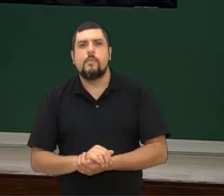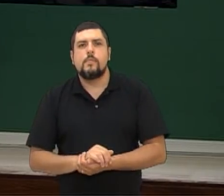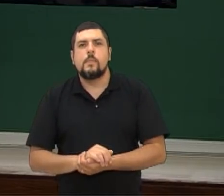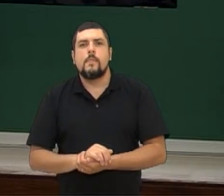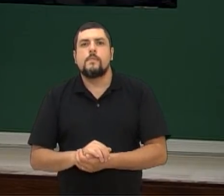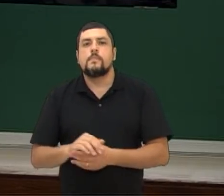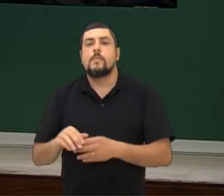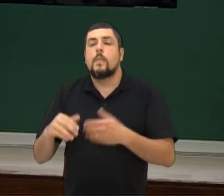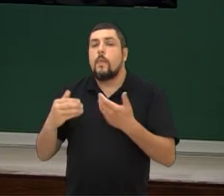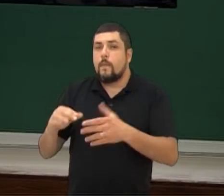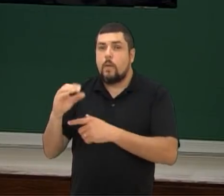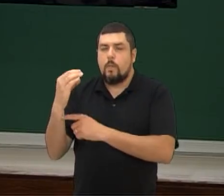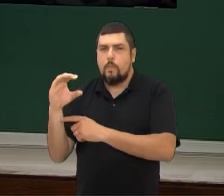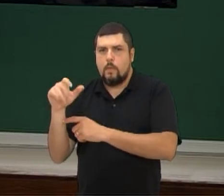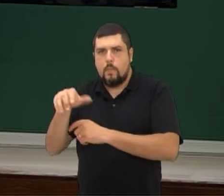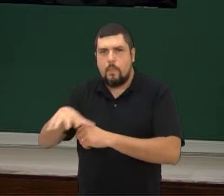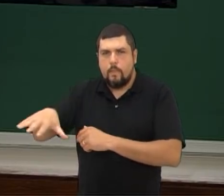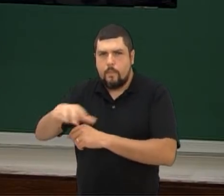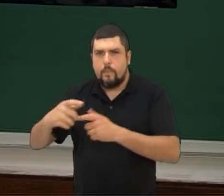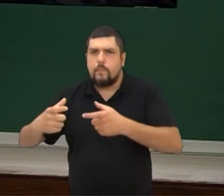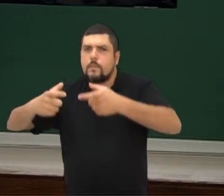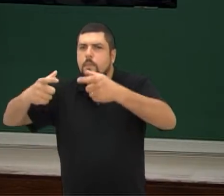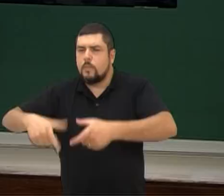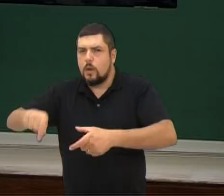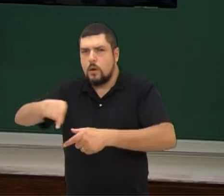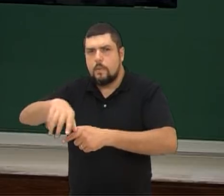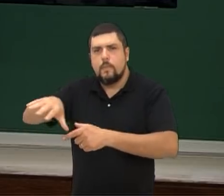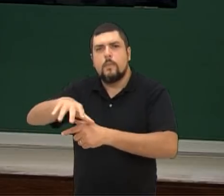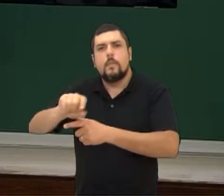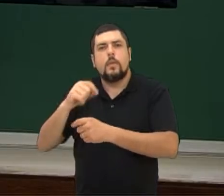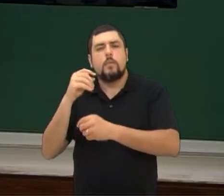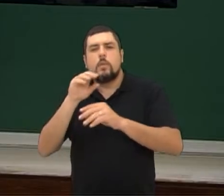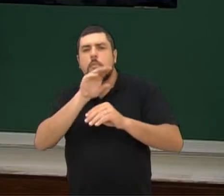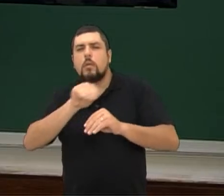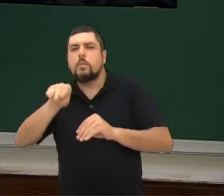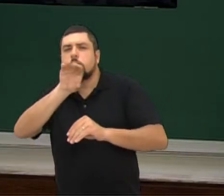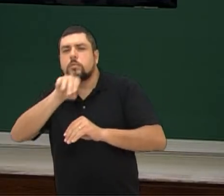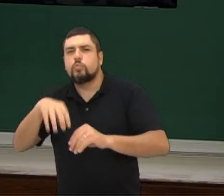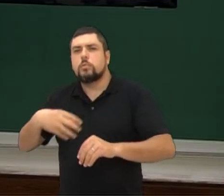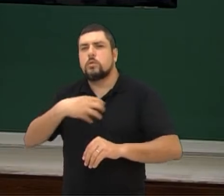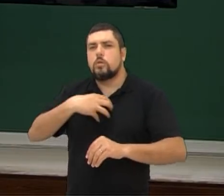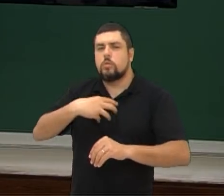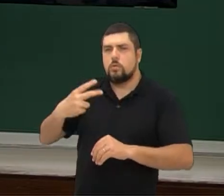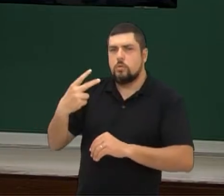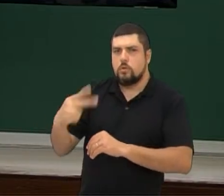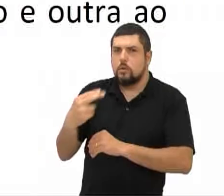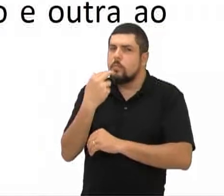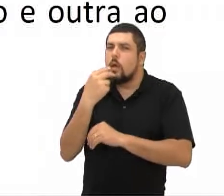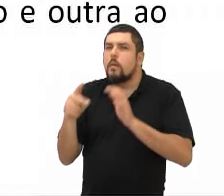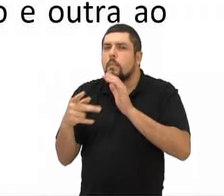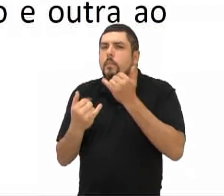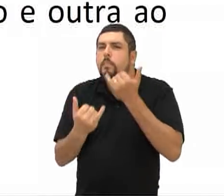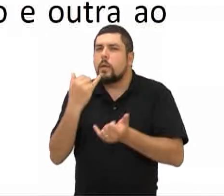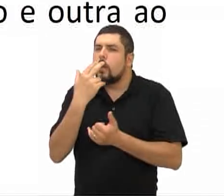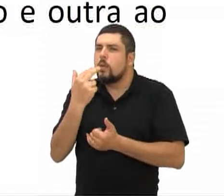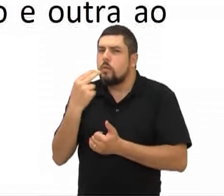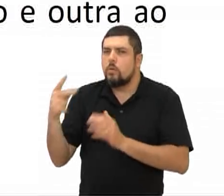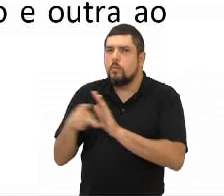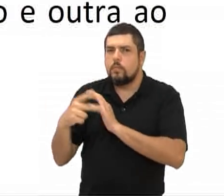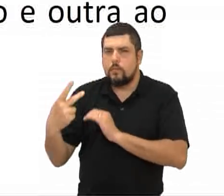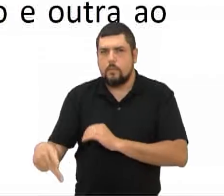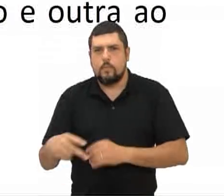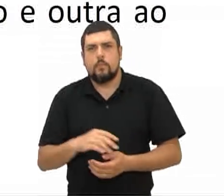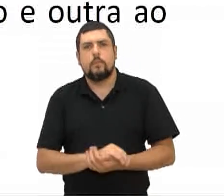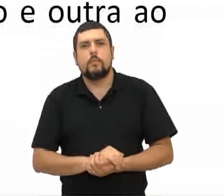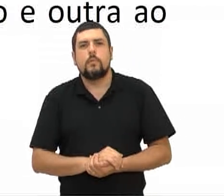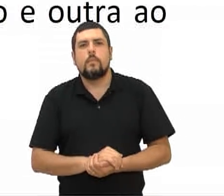filme traz essa linguagem ali, que foi chamado pelo autor do texto de cearenses. A gente vai